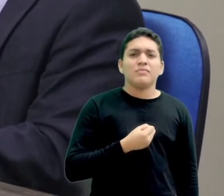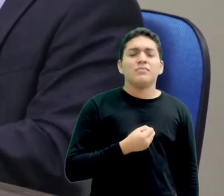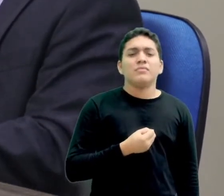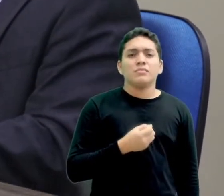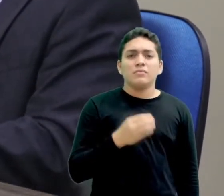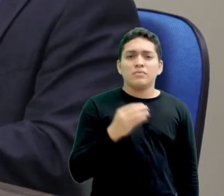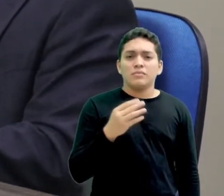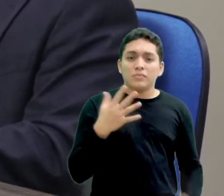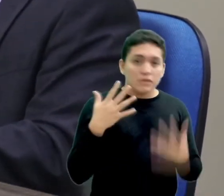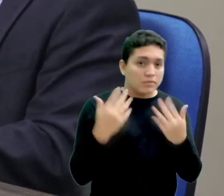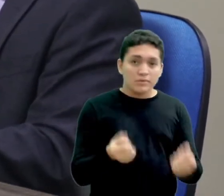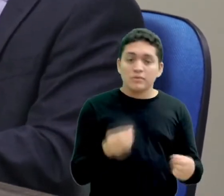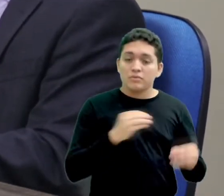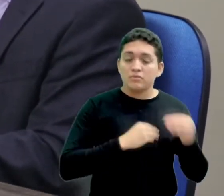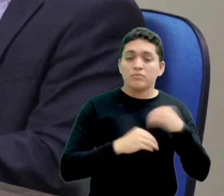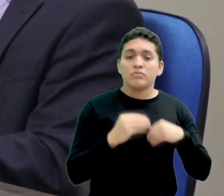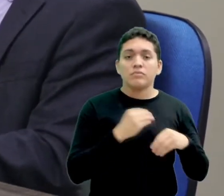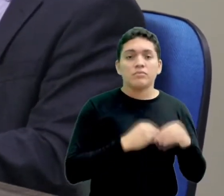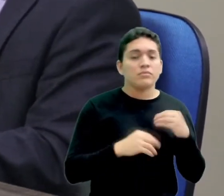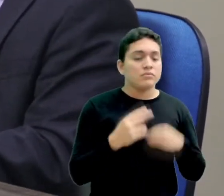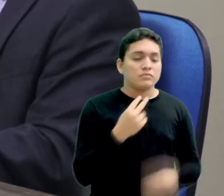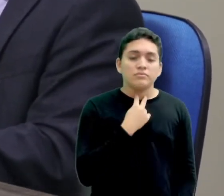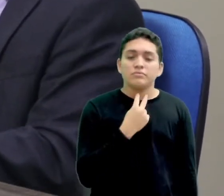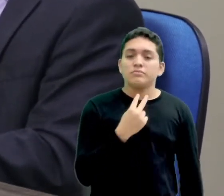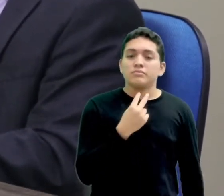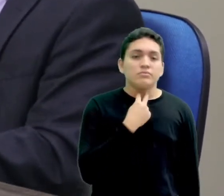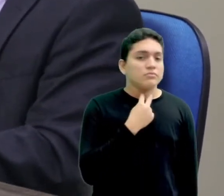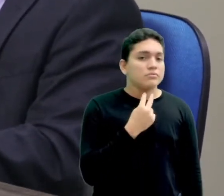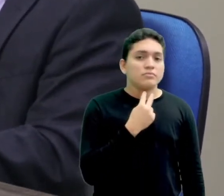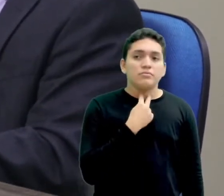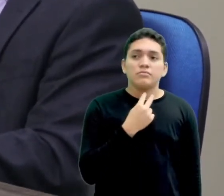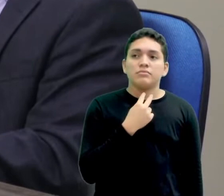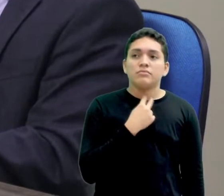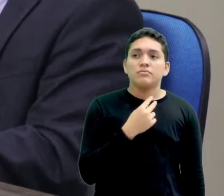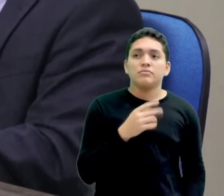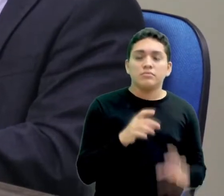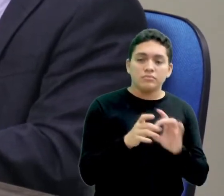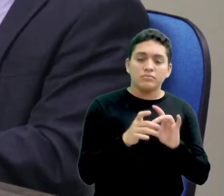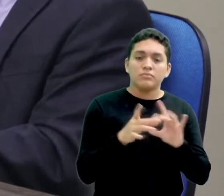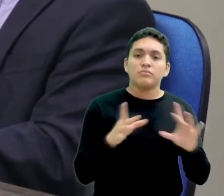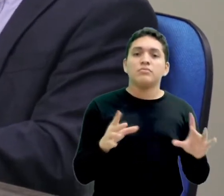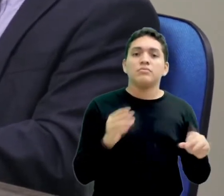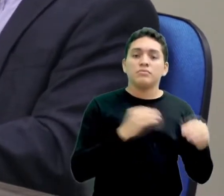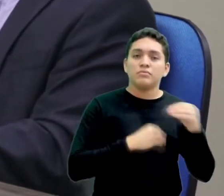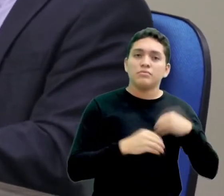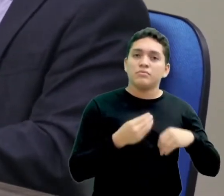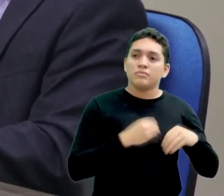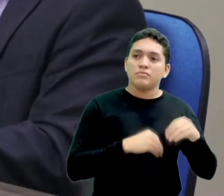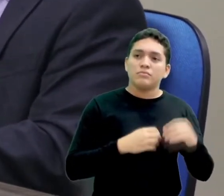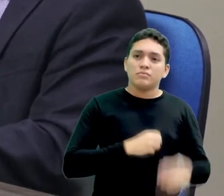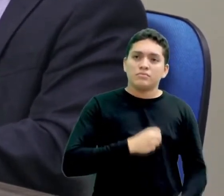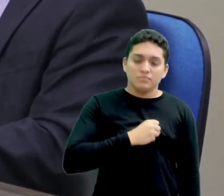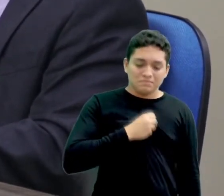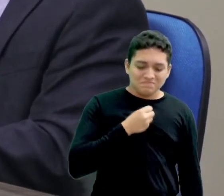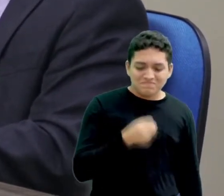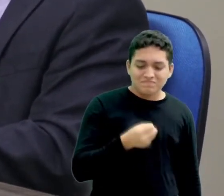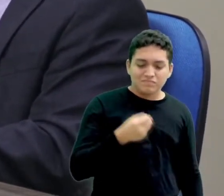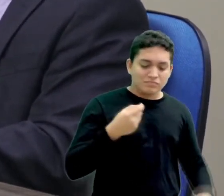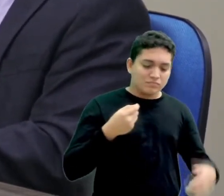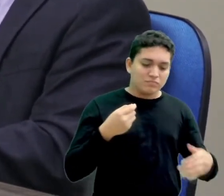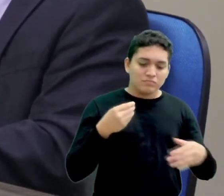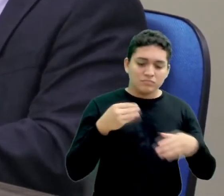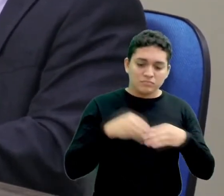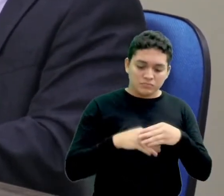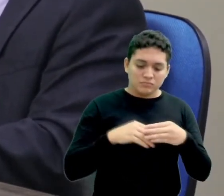mas nós não podemos, né, diante de algumas circunstâncias, permitir que esse ódio entre, de forma alguma, um